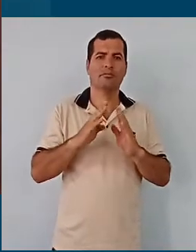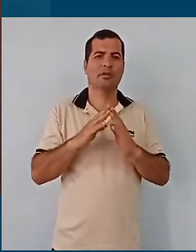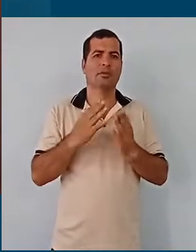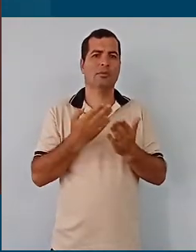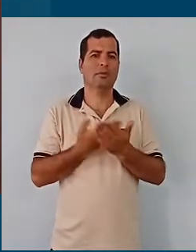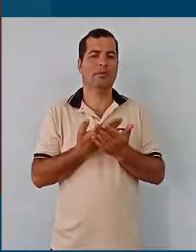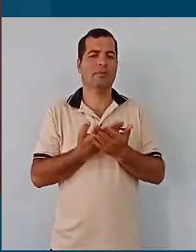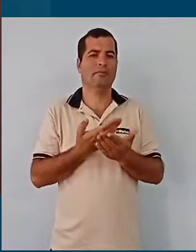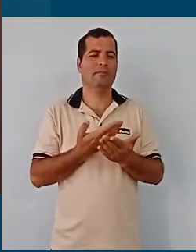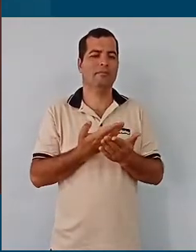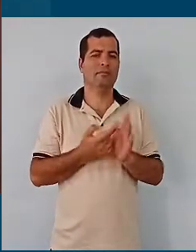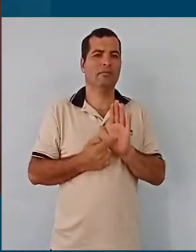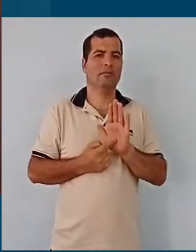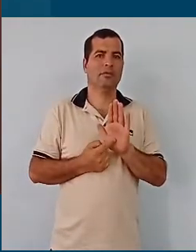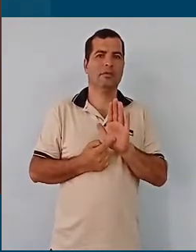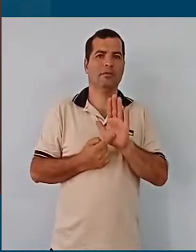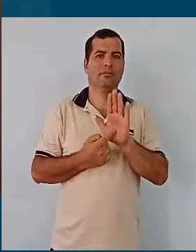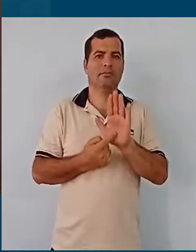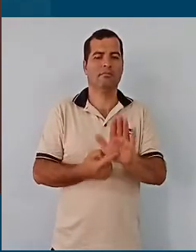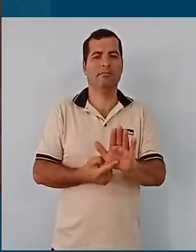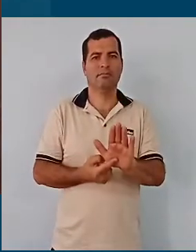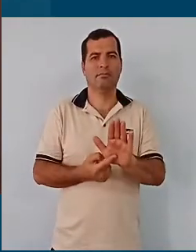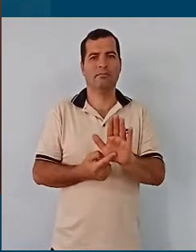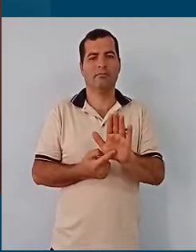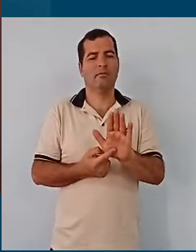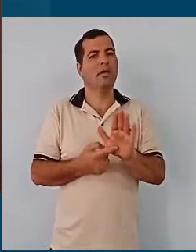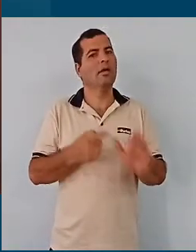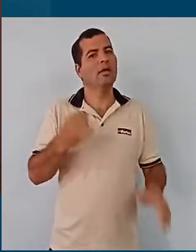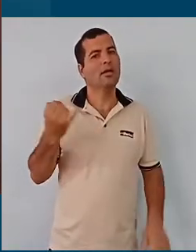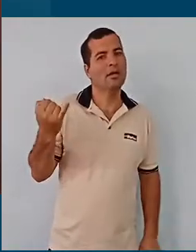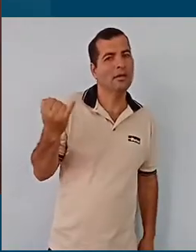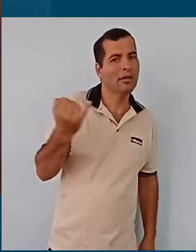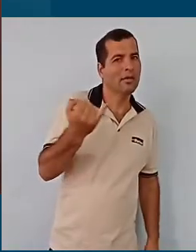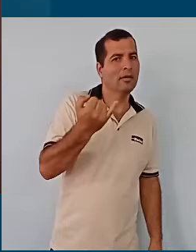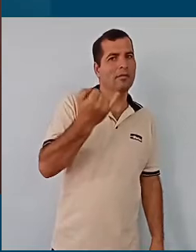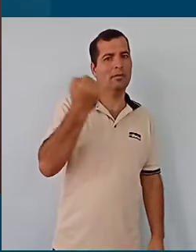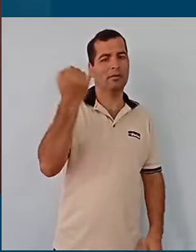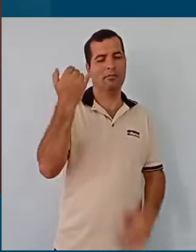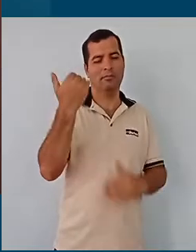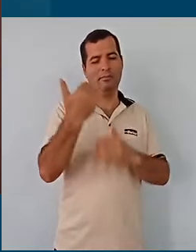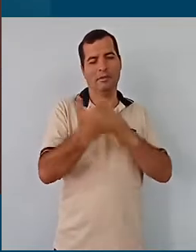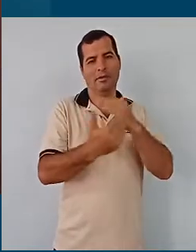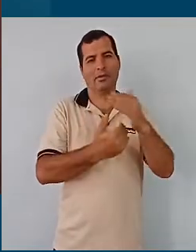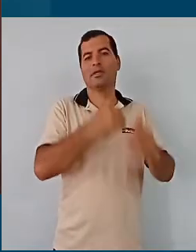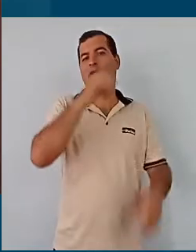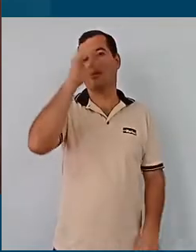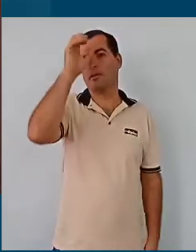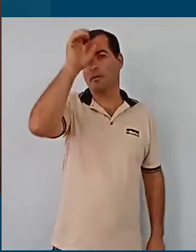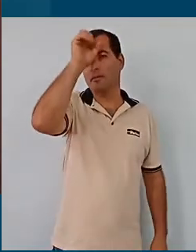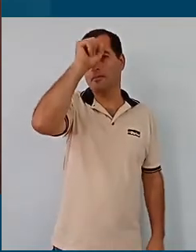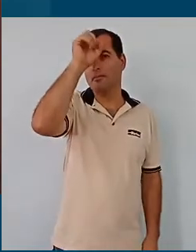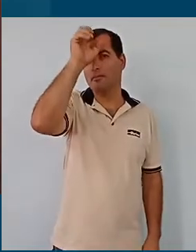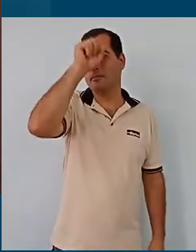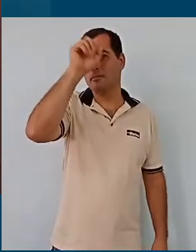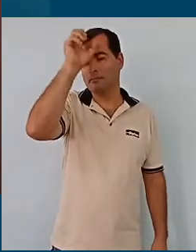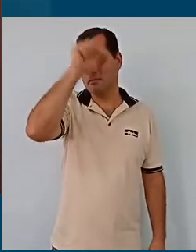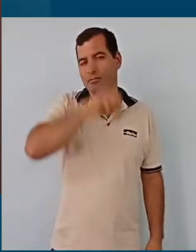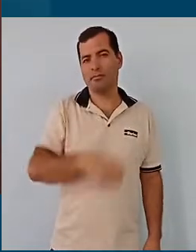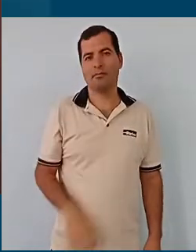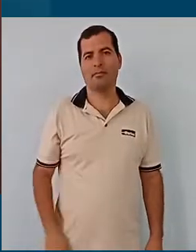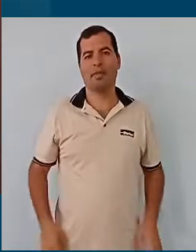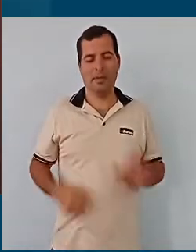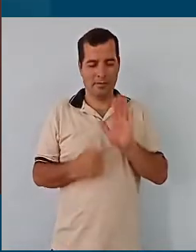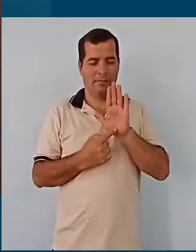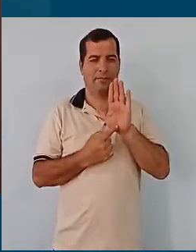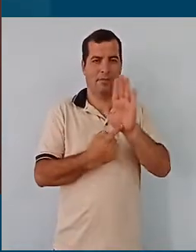A expressão é o elemento fundamental do processo de aprendizagem. Quando a gente estuda